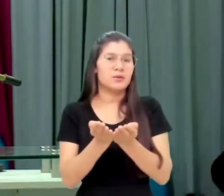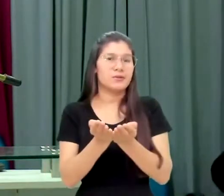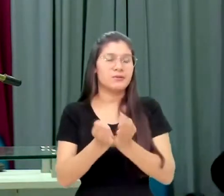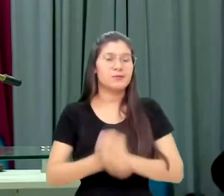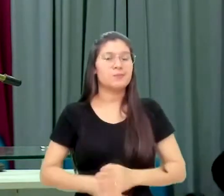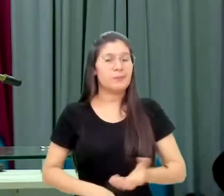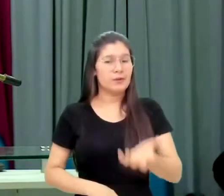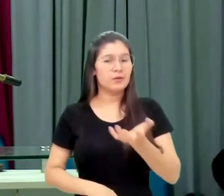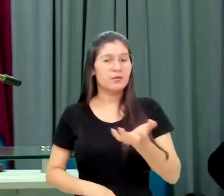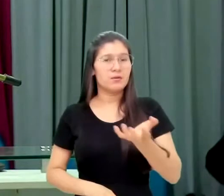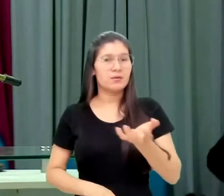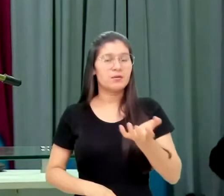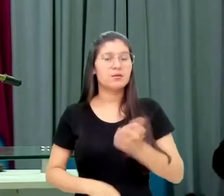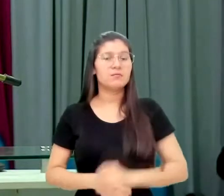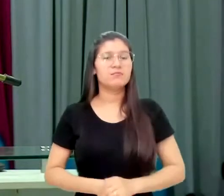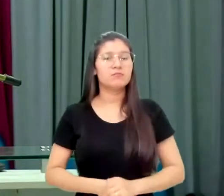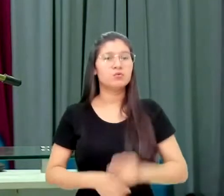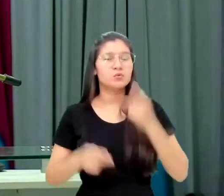trazer-lhe esta palavra.